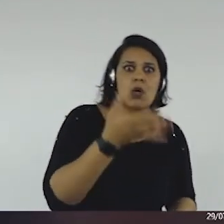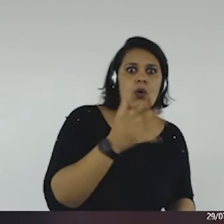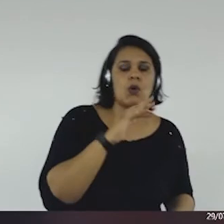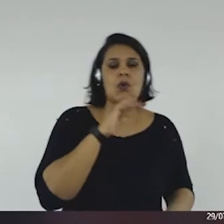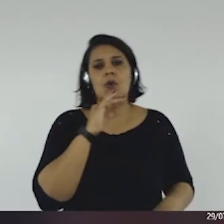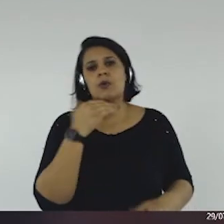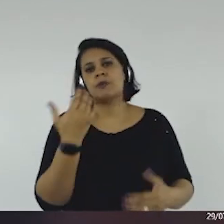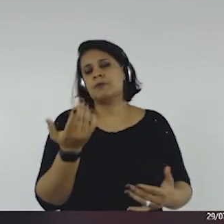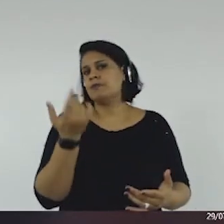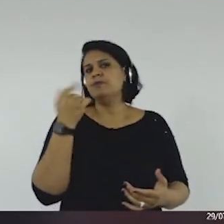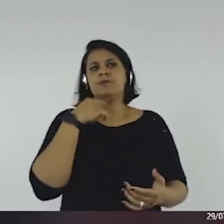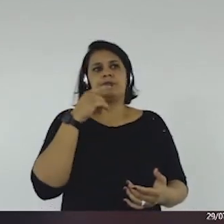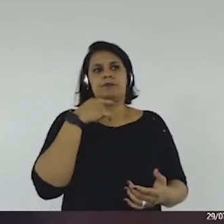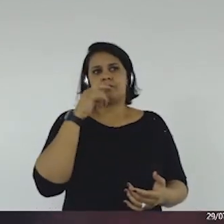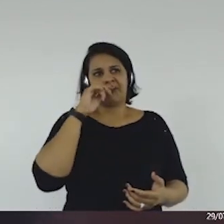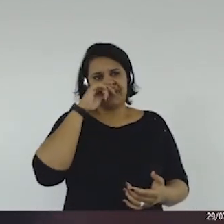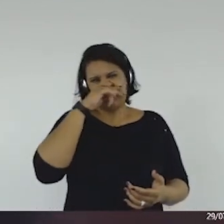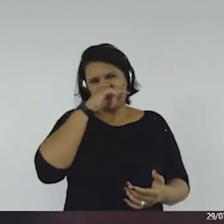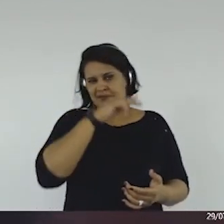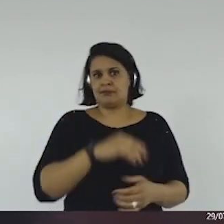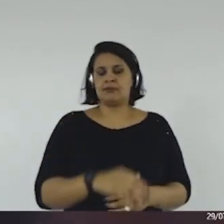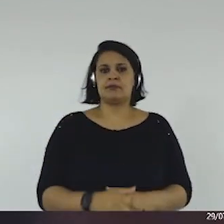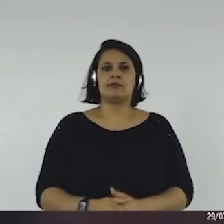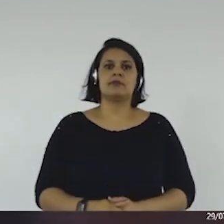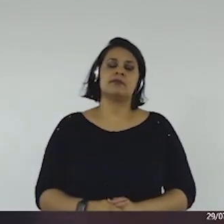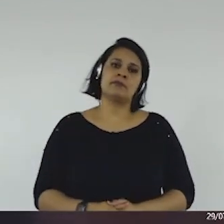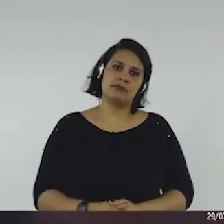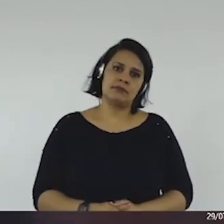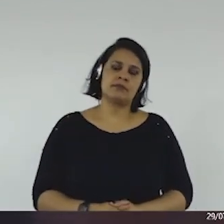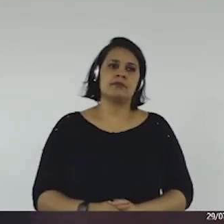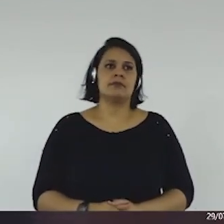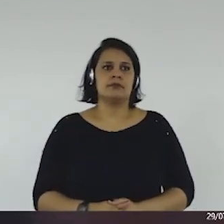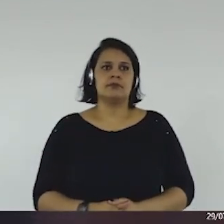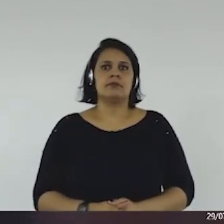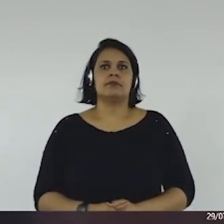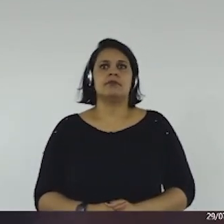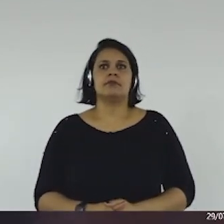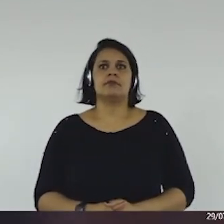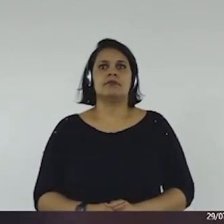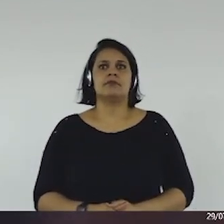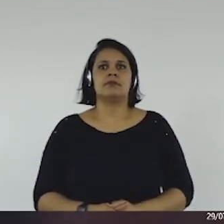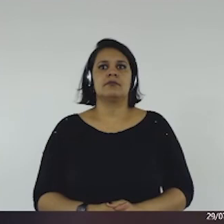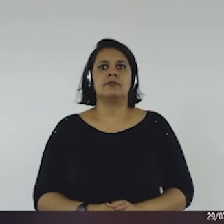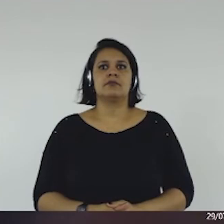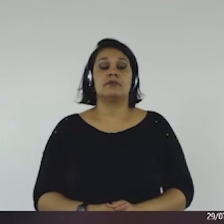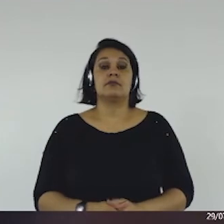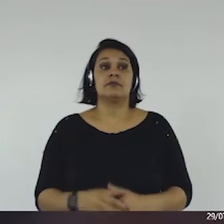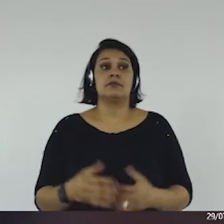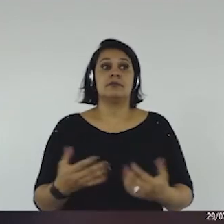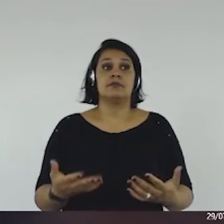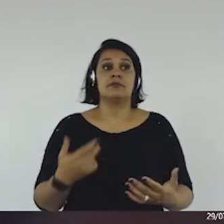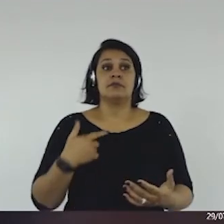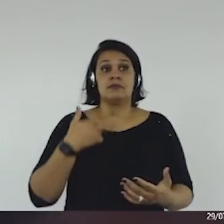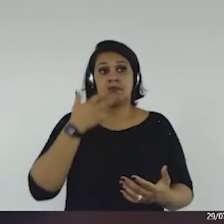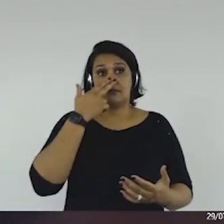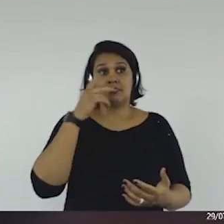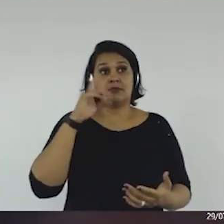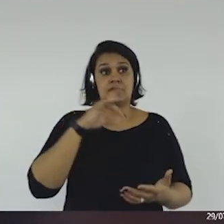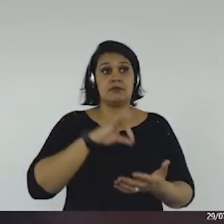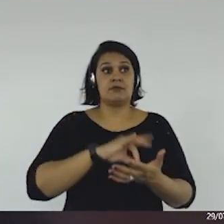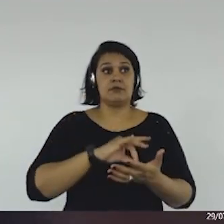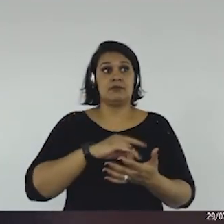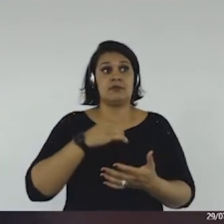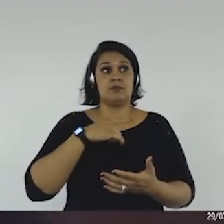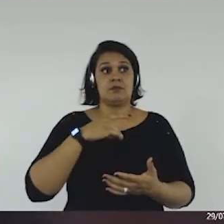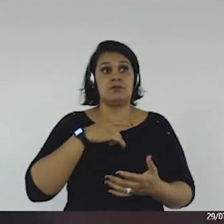inquirição remota, independentemente de pressão ou não pressão na testemunha. Então, eu realmente tenho muito